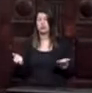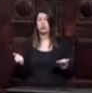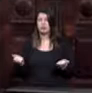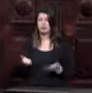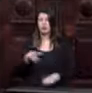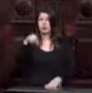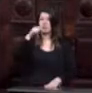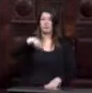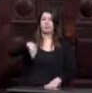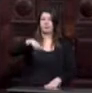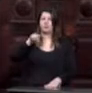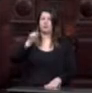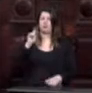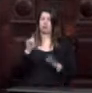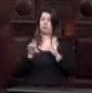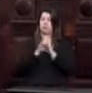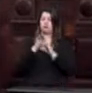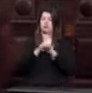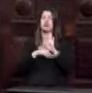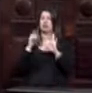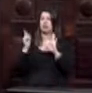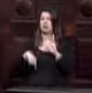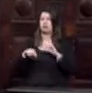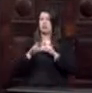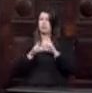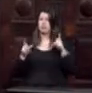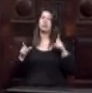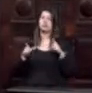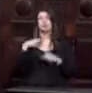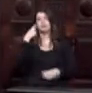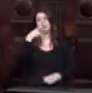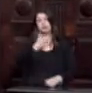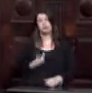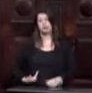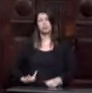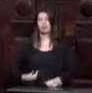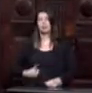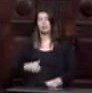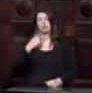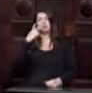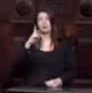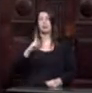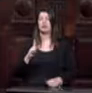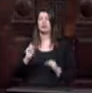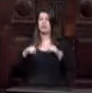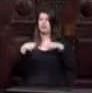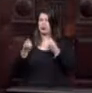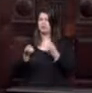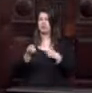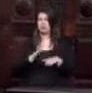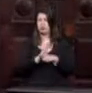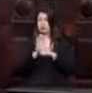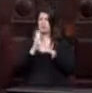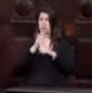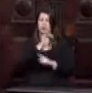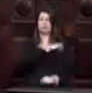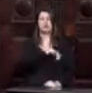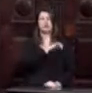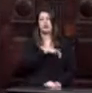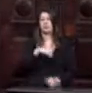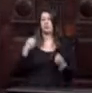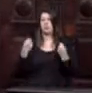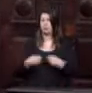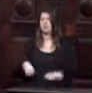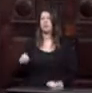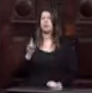no texto da lei haja a diferenciação da Defensoria Pública para que os defensores públicos do Rio de Janeiro não precisem